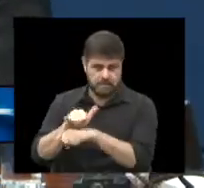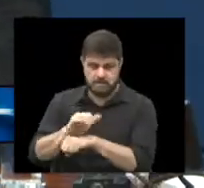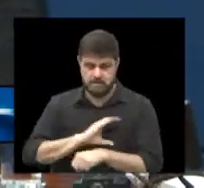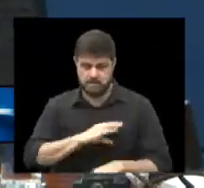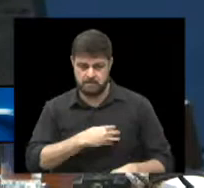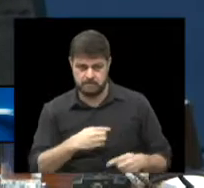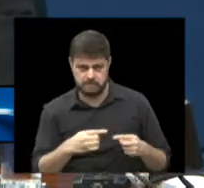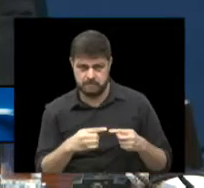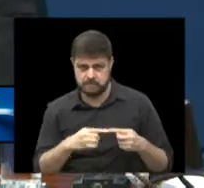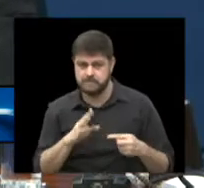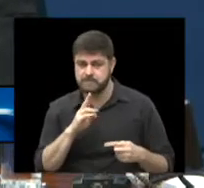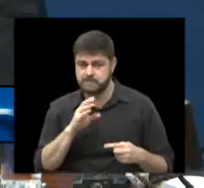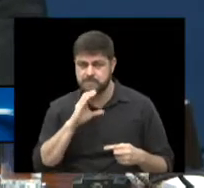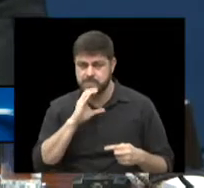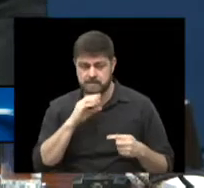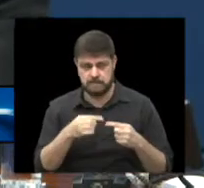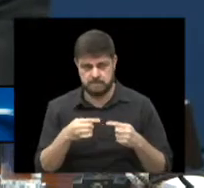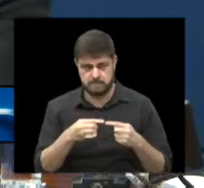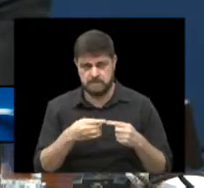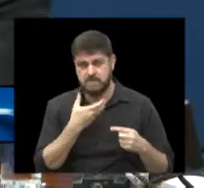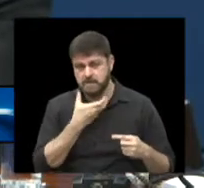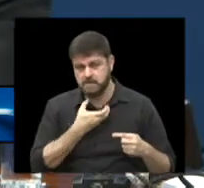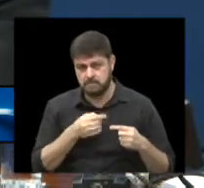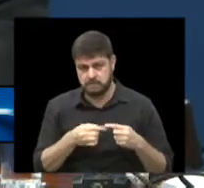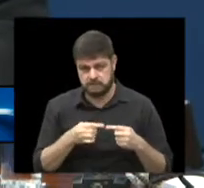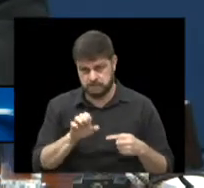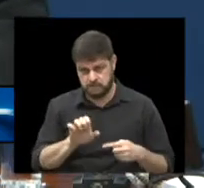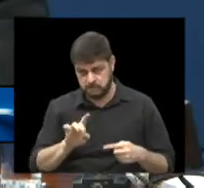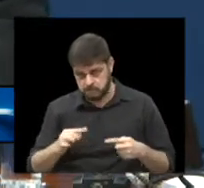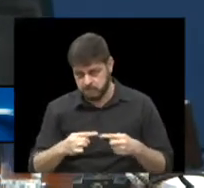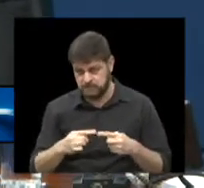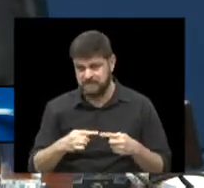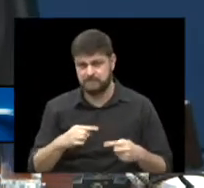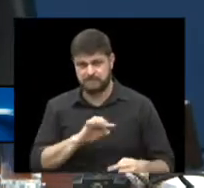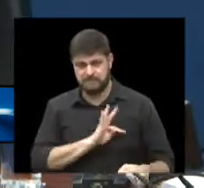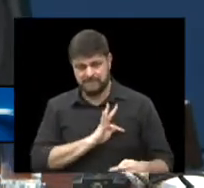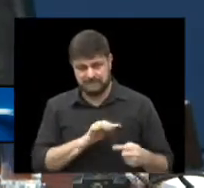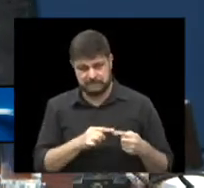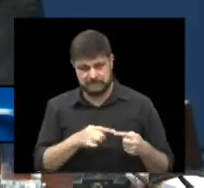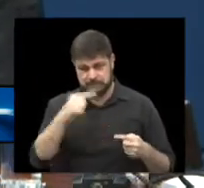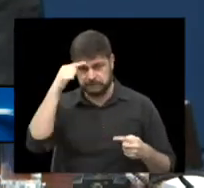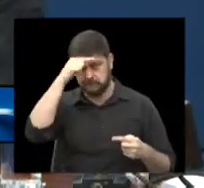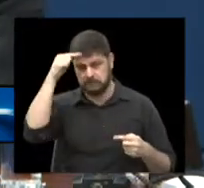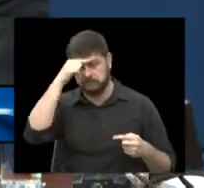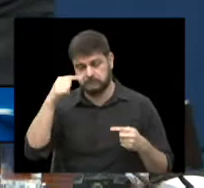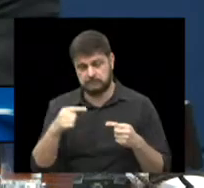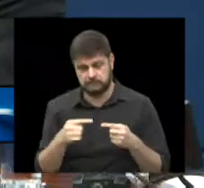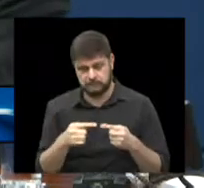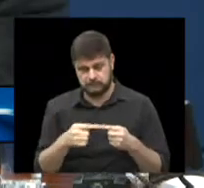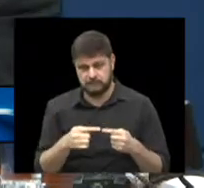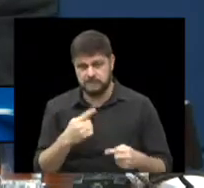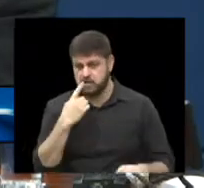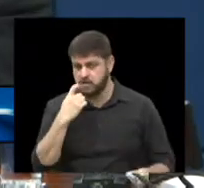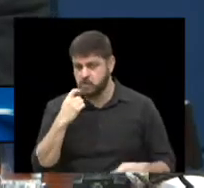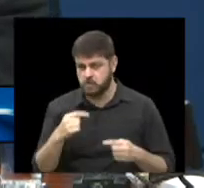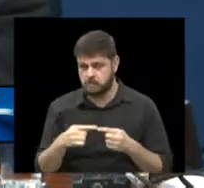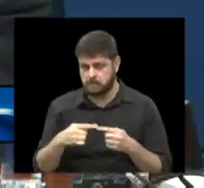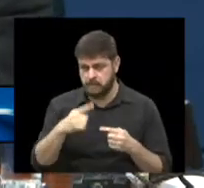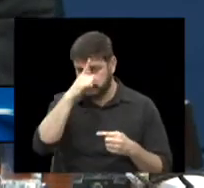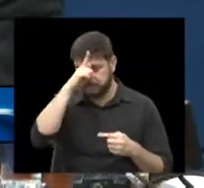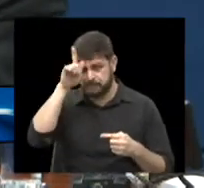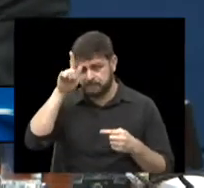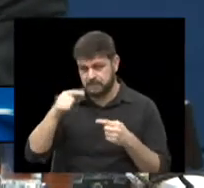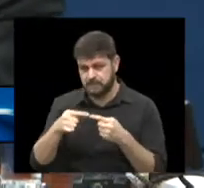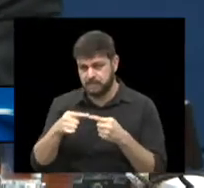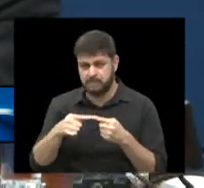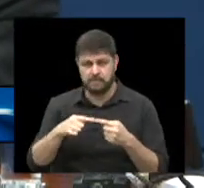Filho, sim. Carlão do PT, sim. Carmo Luiz, sim. Edson Ribeiro, sim. Fernando Mendes, sim. Felipe Marquesi, sim. Gilberto Vermelho, sim. Gustavo